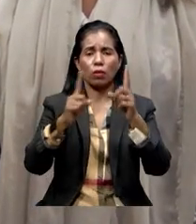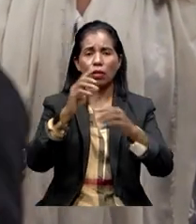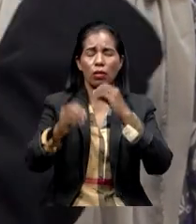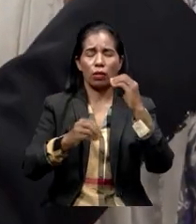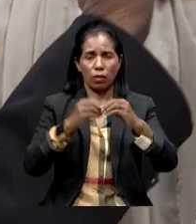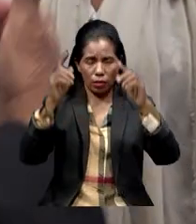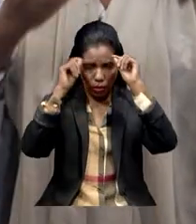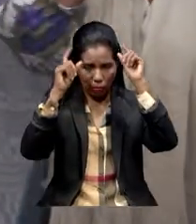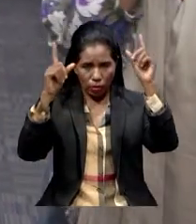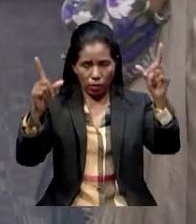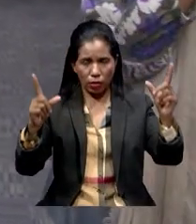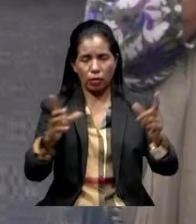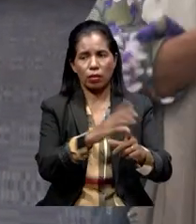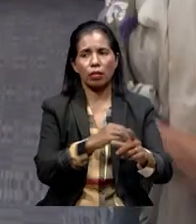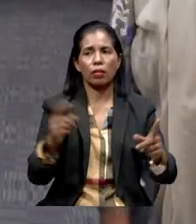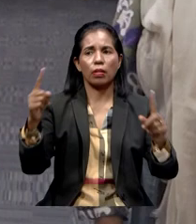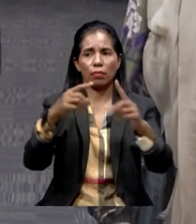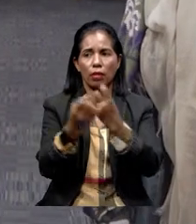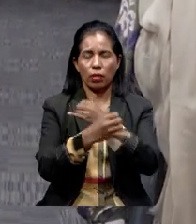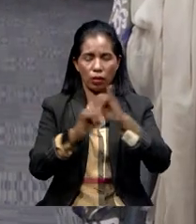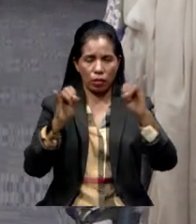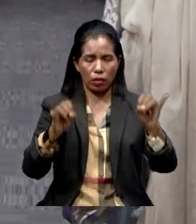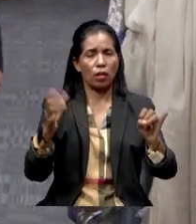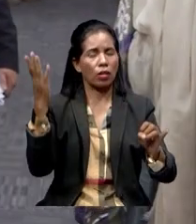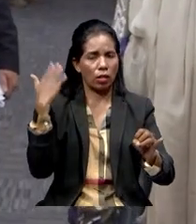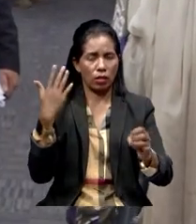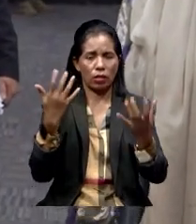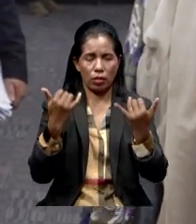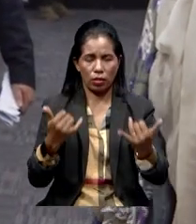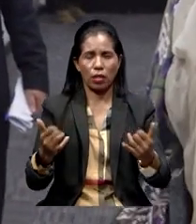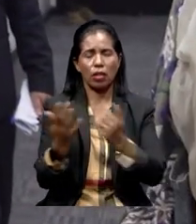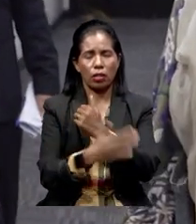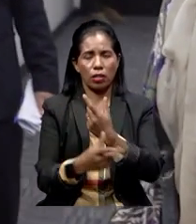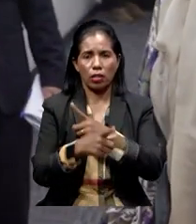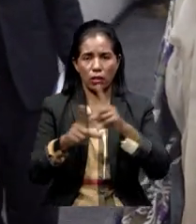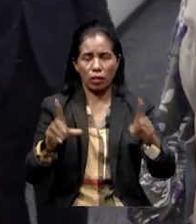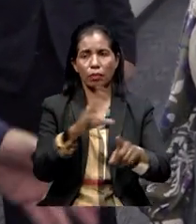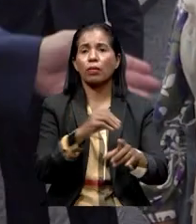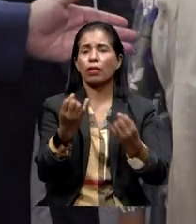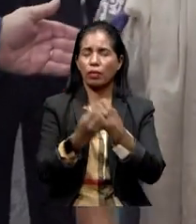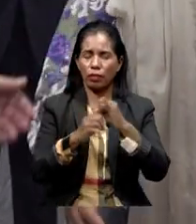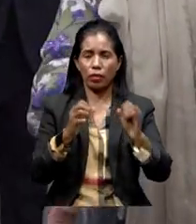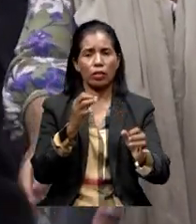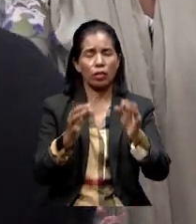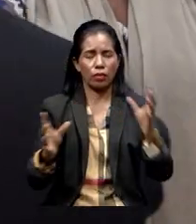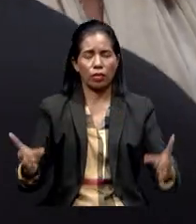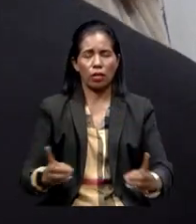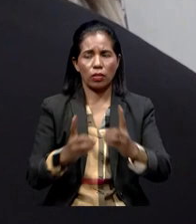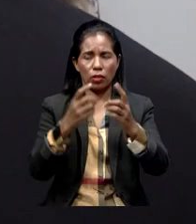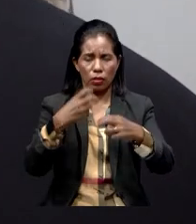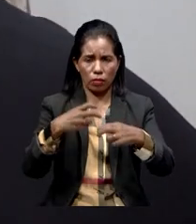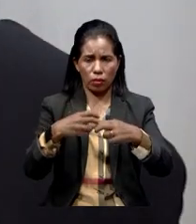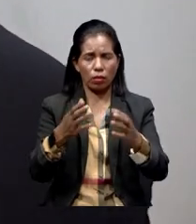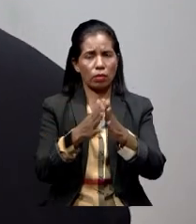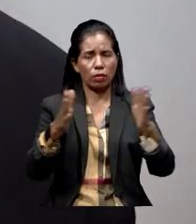a Timor-Leste e a luta ba o Kunrasikan, de Bedaudão Né, saiu na nação livre no independente, mas que se rassou o desafio em um